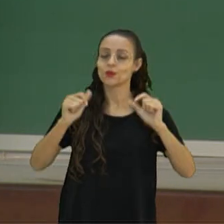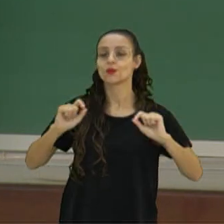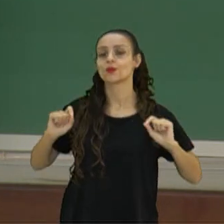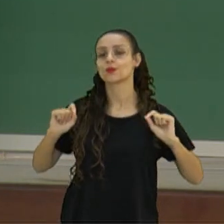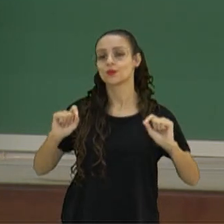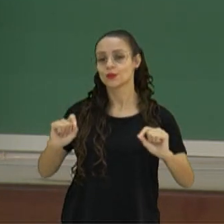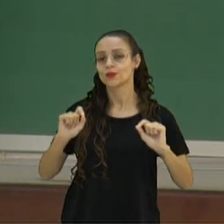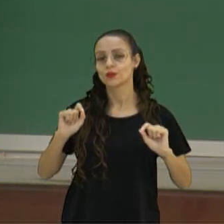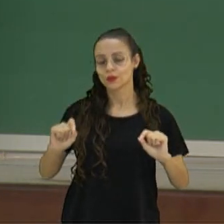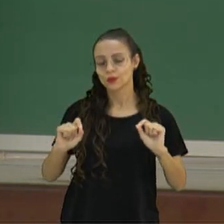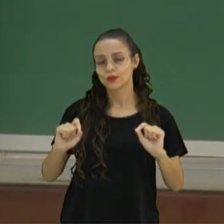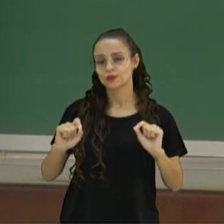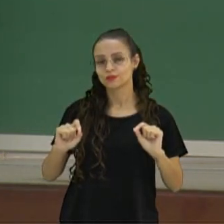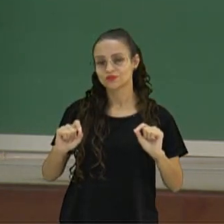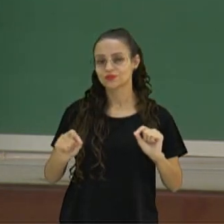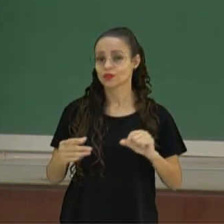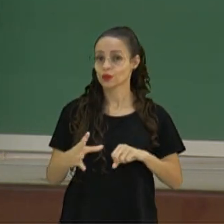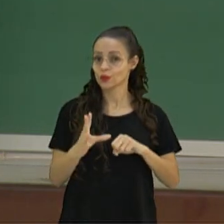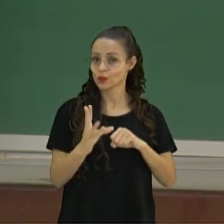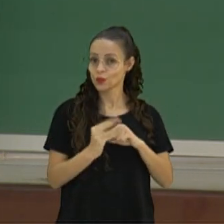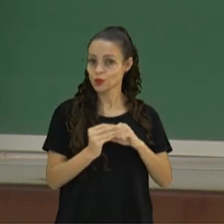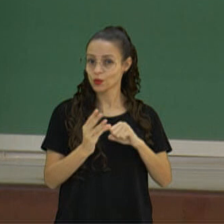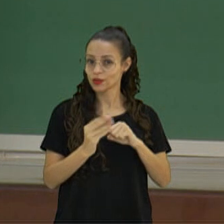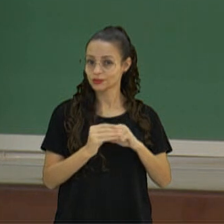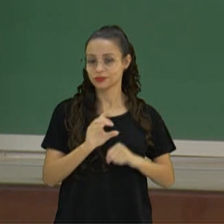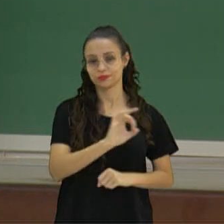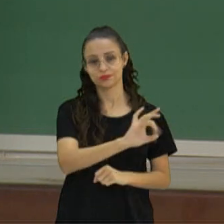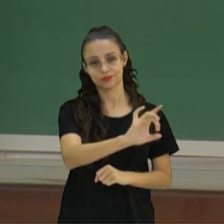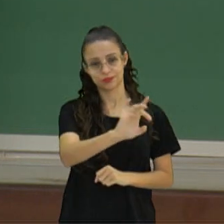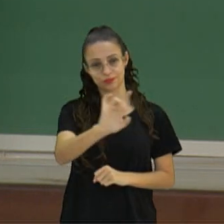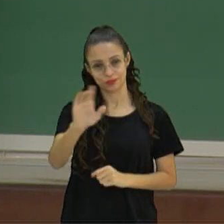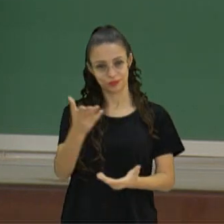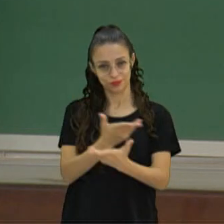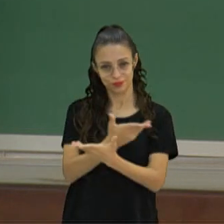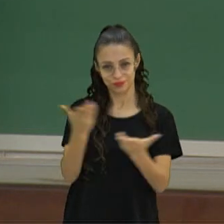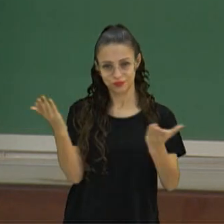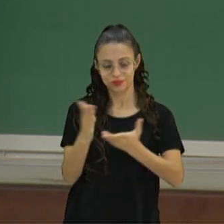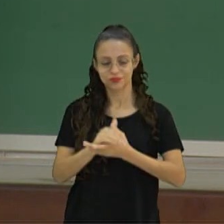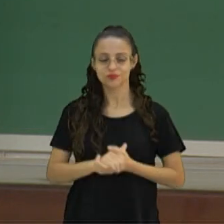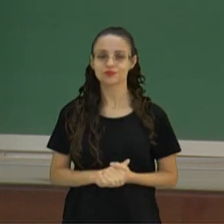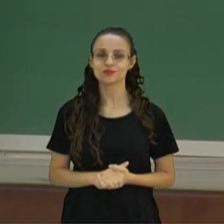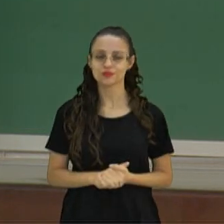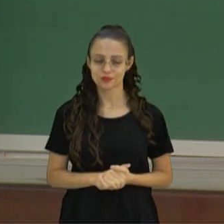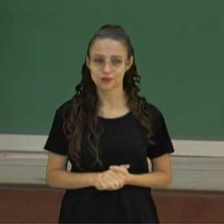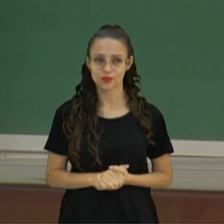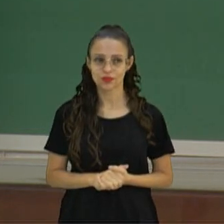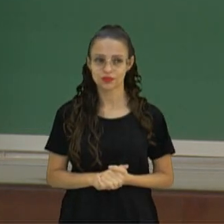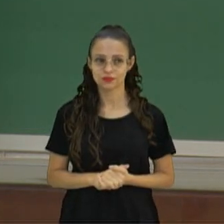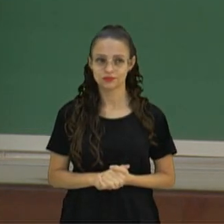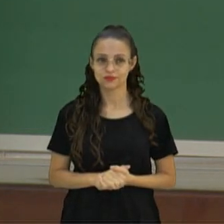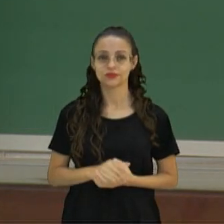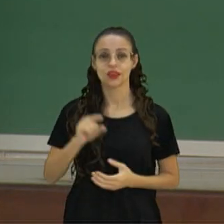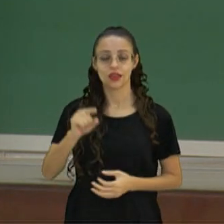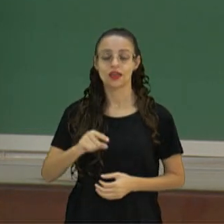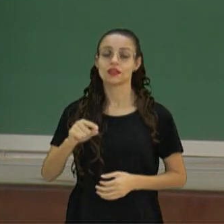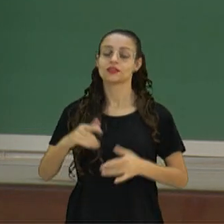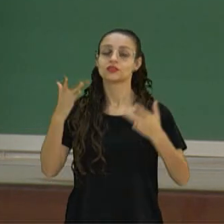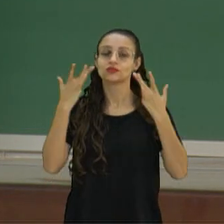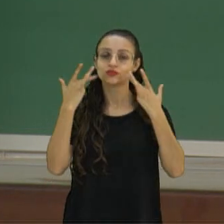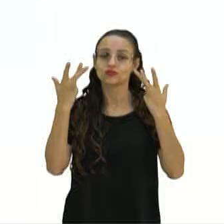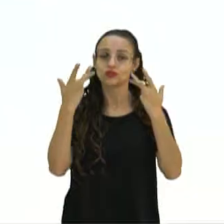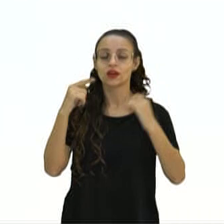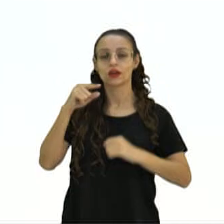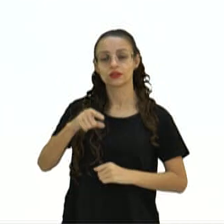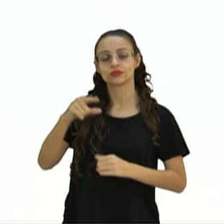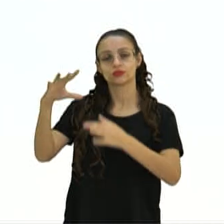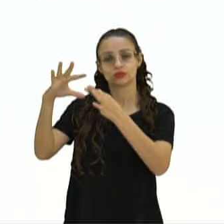mais o conhecimento de cada um de vocês, né? Então, dentro da dramaturgia, né, os jogos dramáticos,